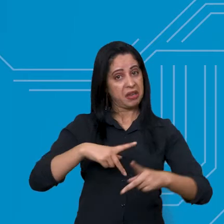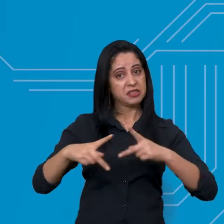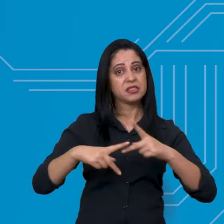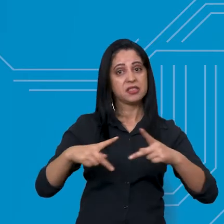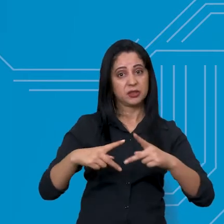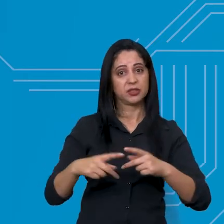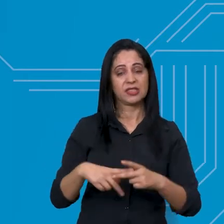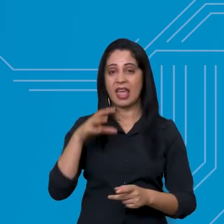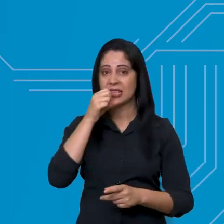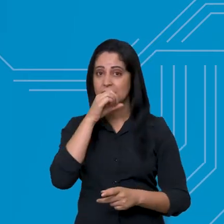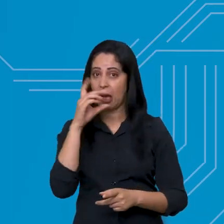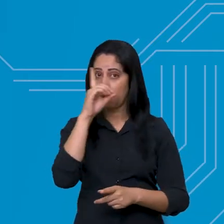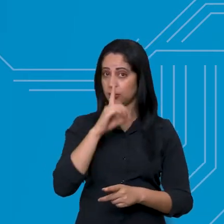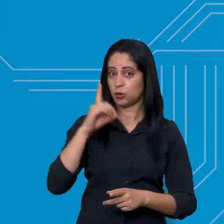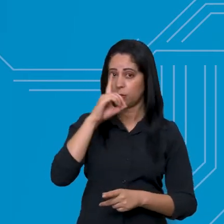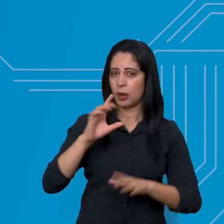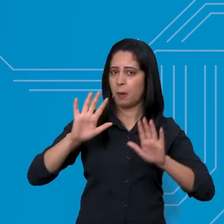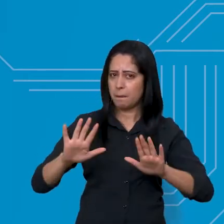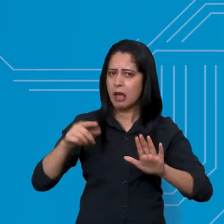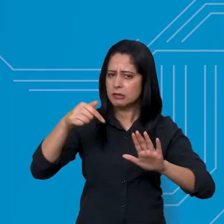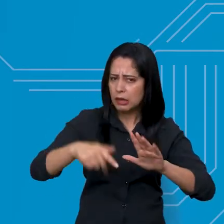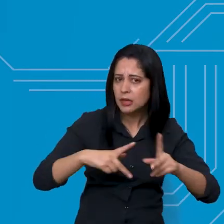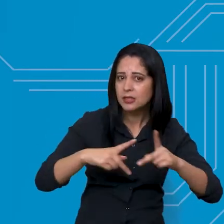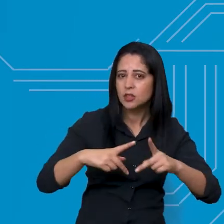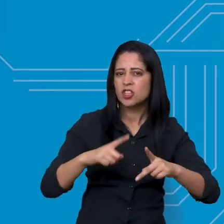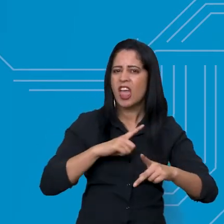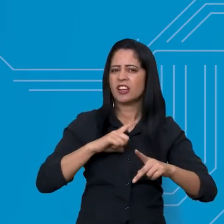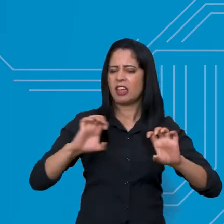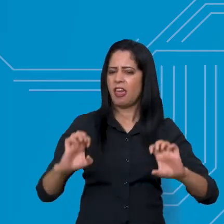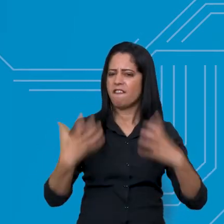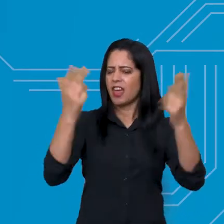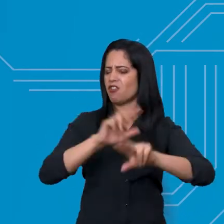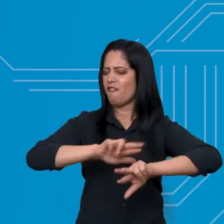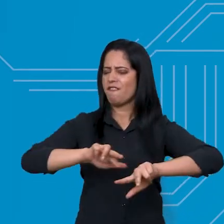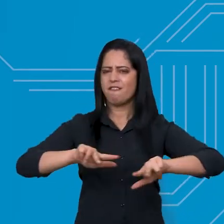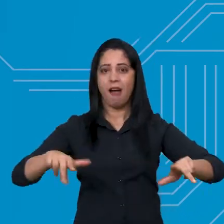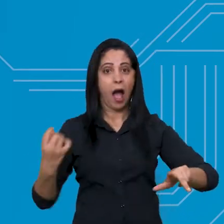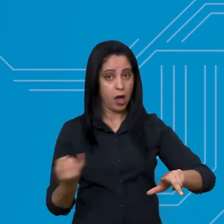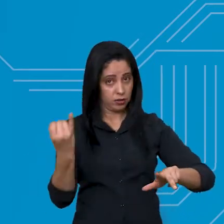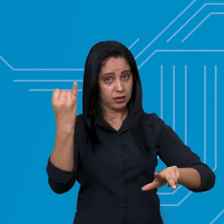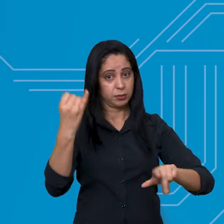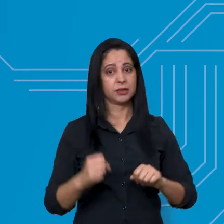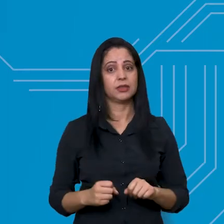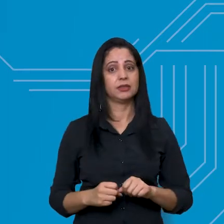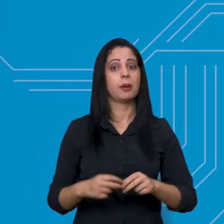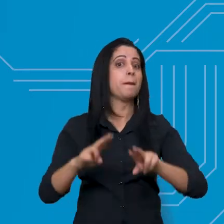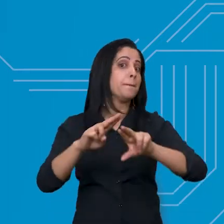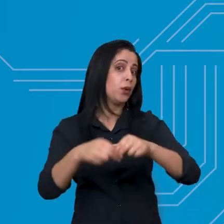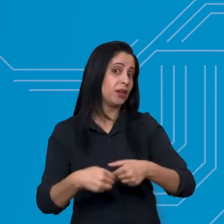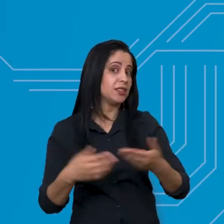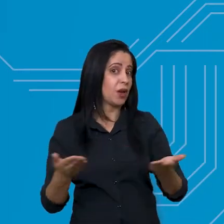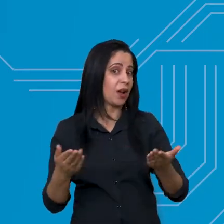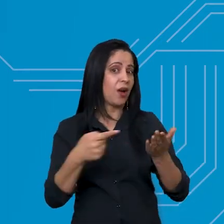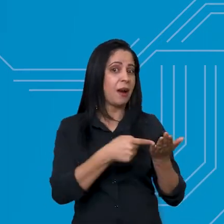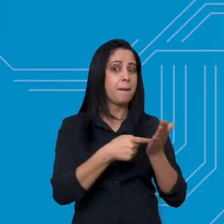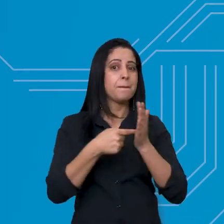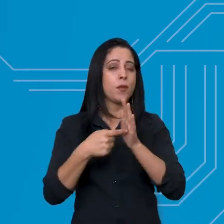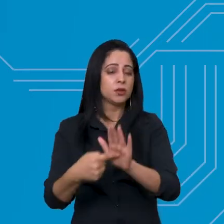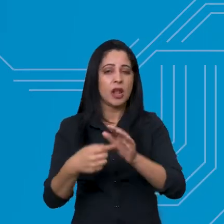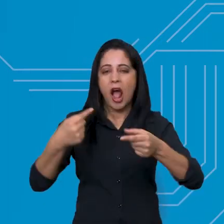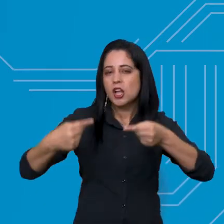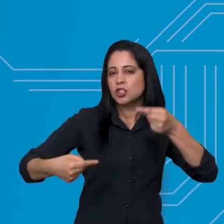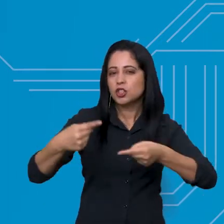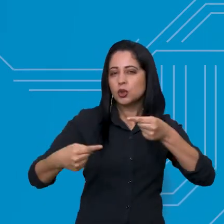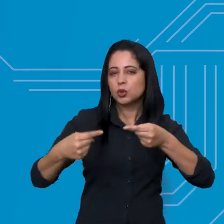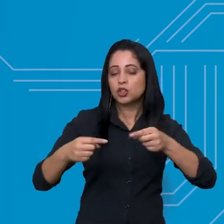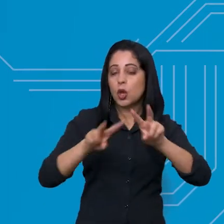que vai ser realizada durante este fim de semana. Mas nossa cidade também tem outros eventos muito importantes. Pensando nesses exemplos, a